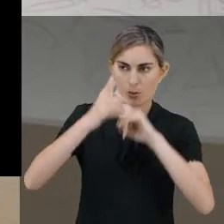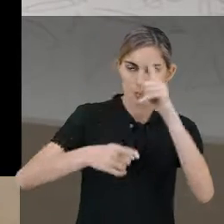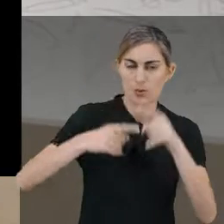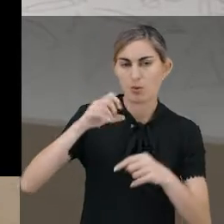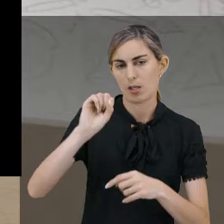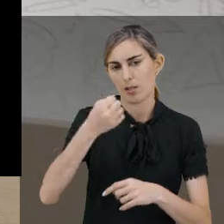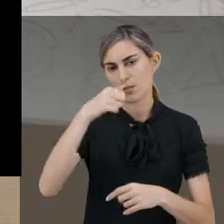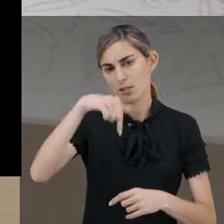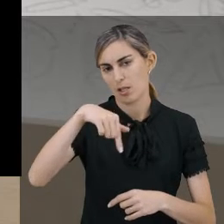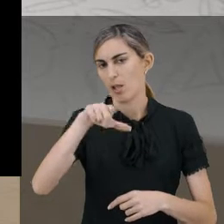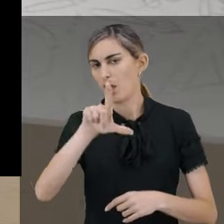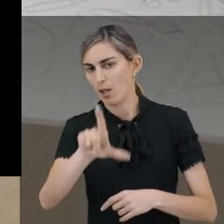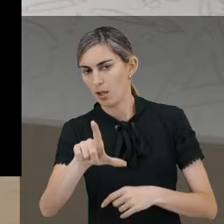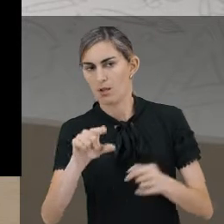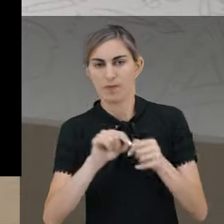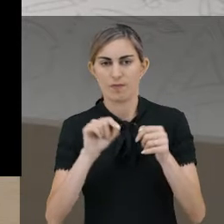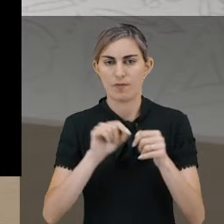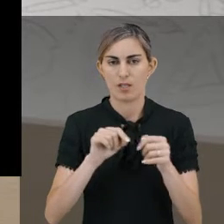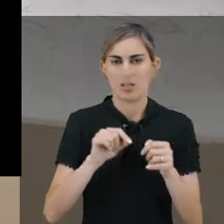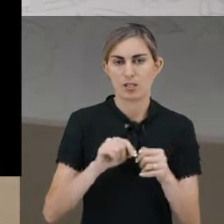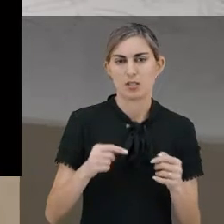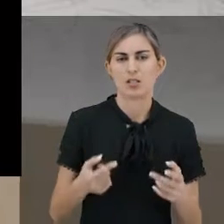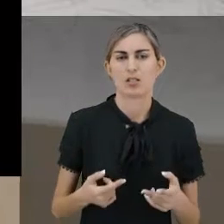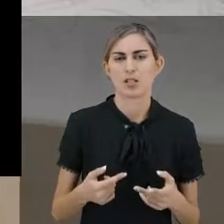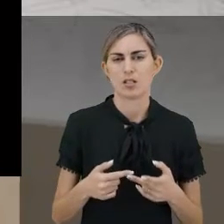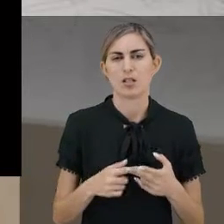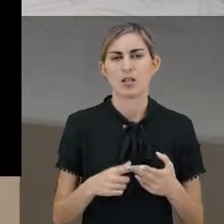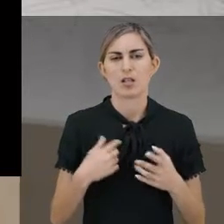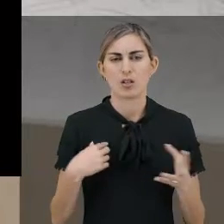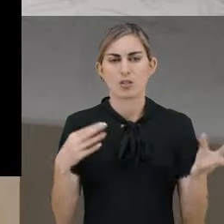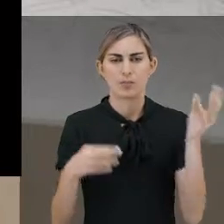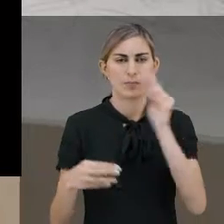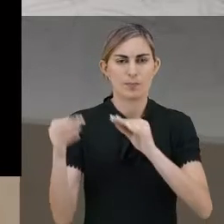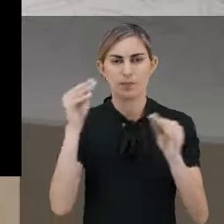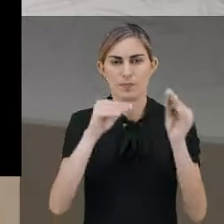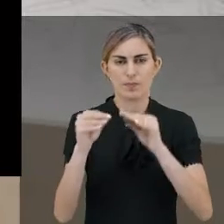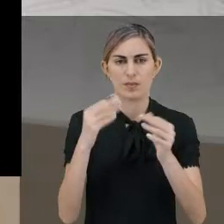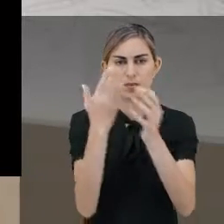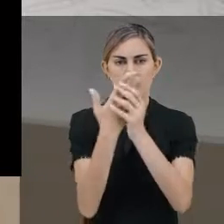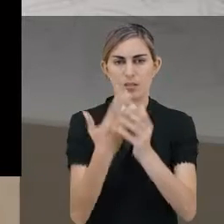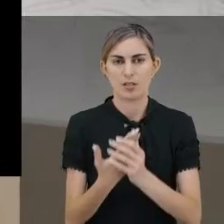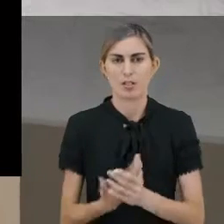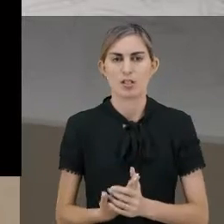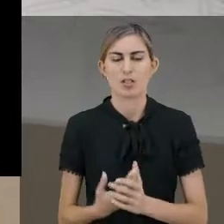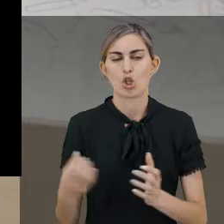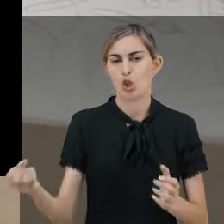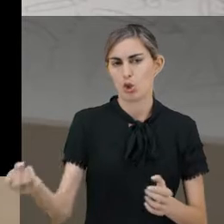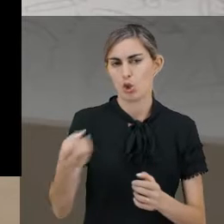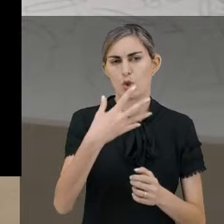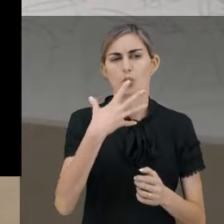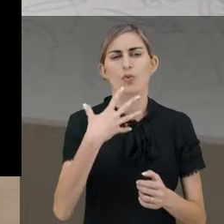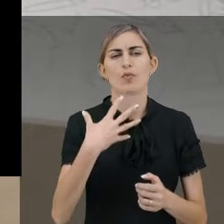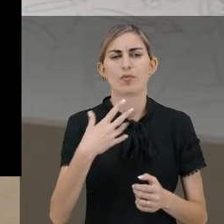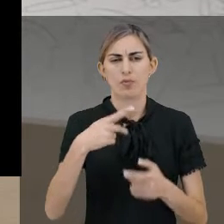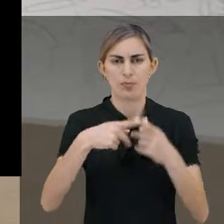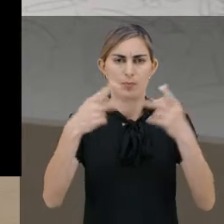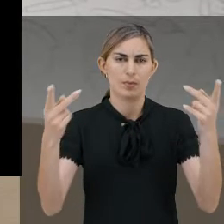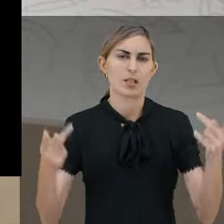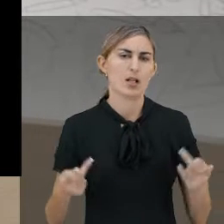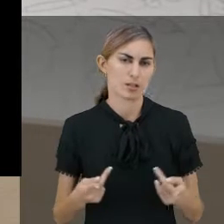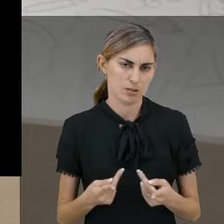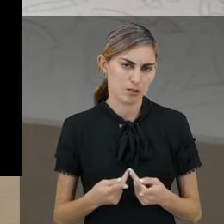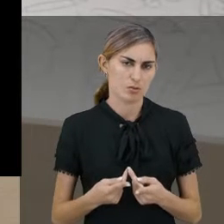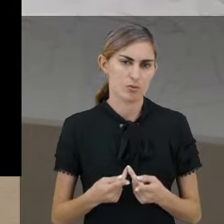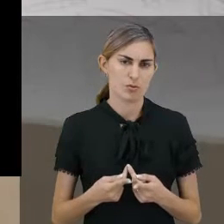comando SQL e executar a query para que seja inserido no banco de dados um novo objeto prato.